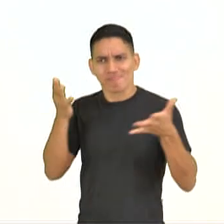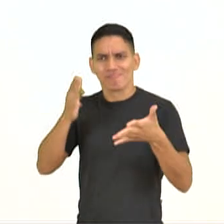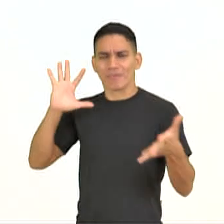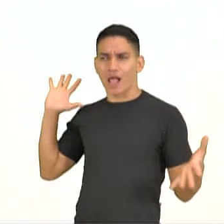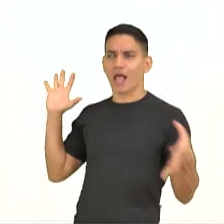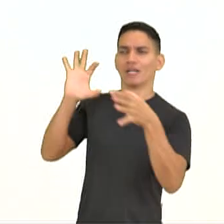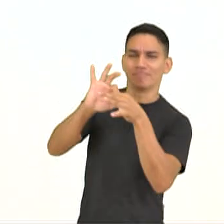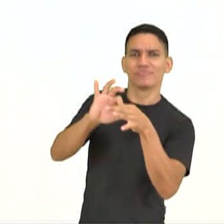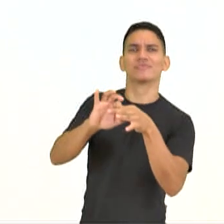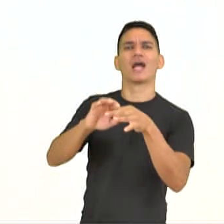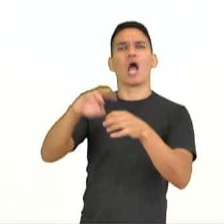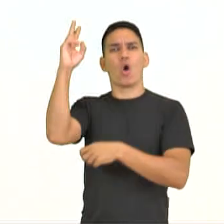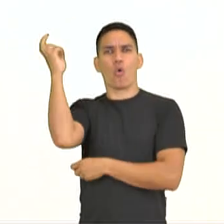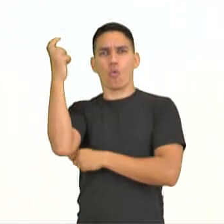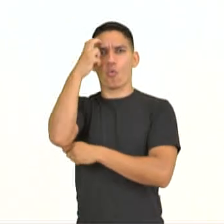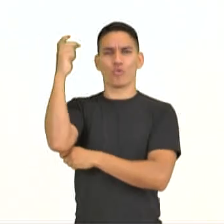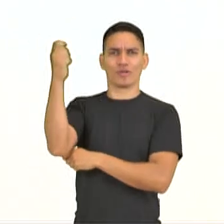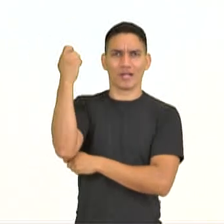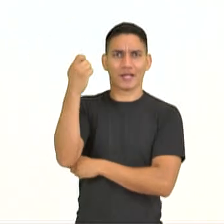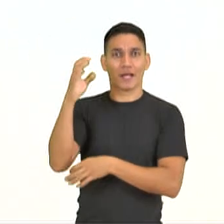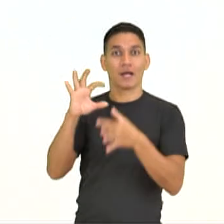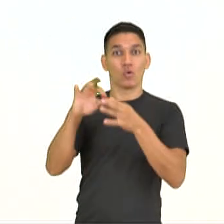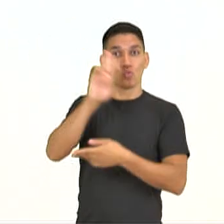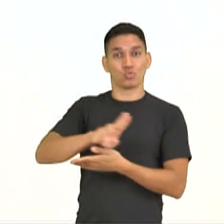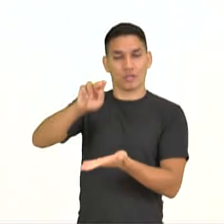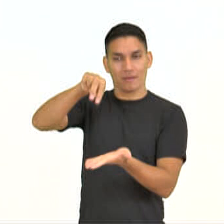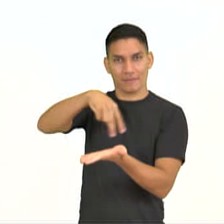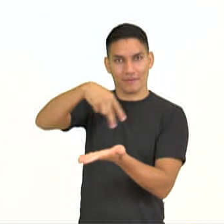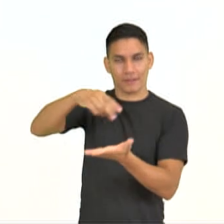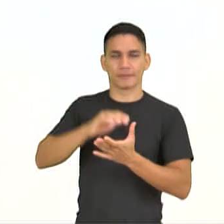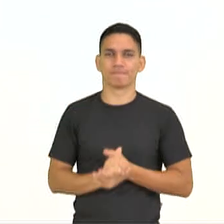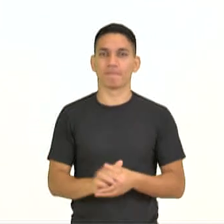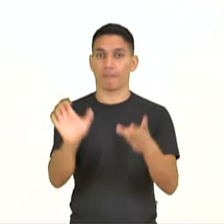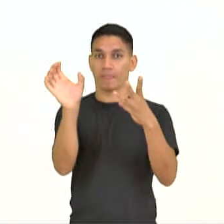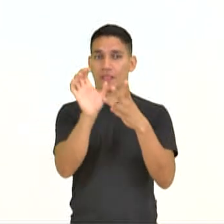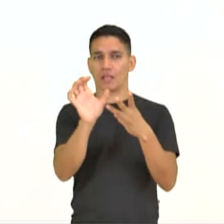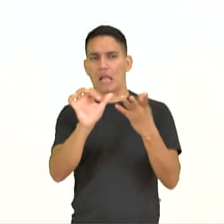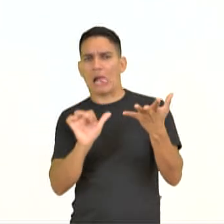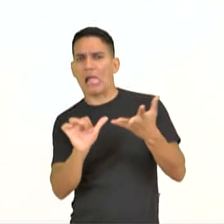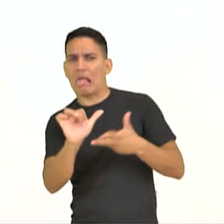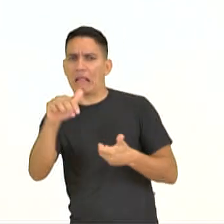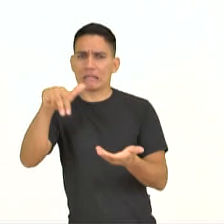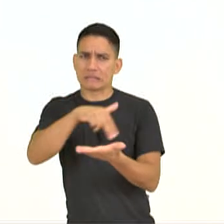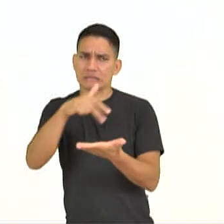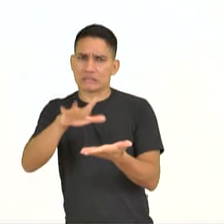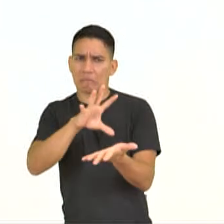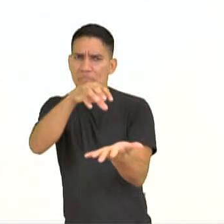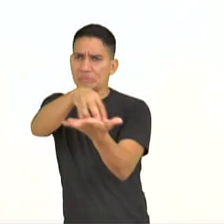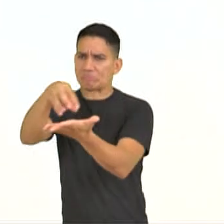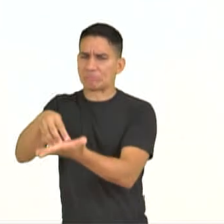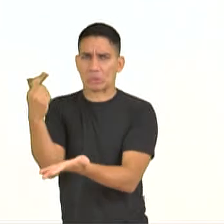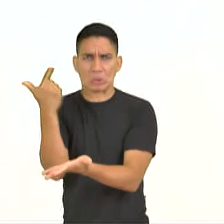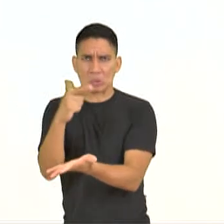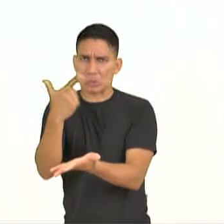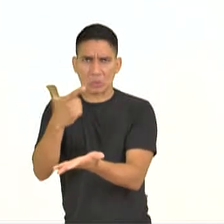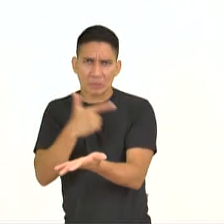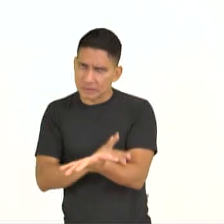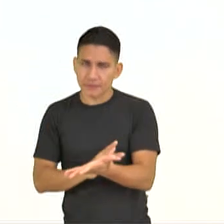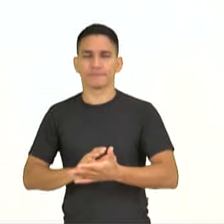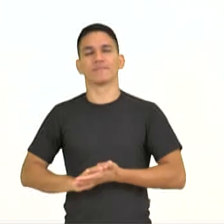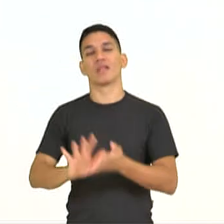gaúcha através da dança. C. Não apresentam nenhum elemento de dança nas suas associações. E